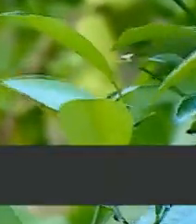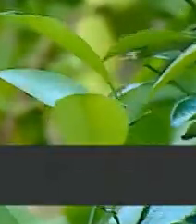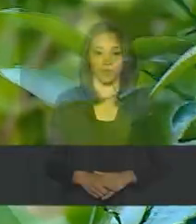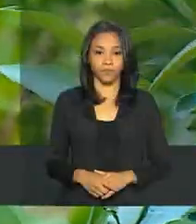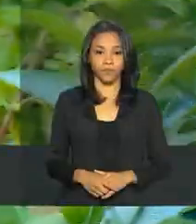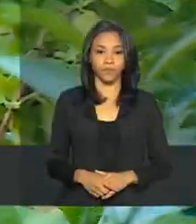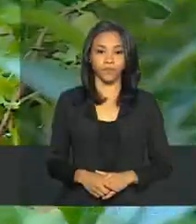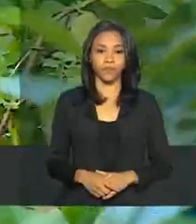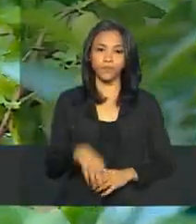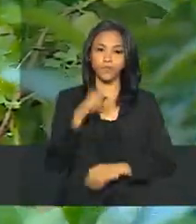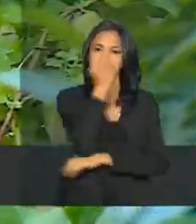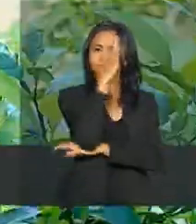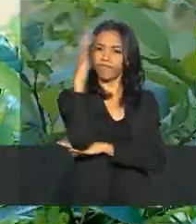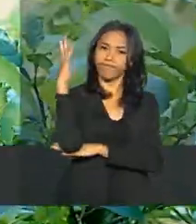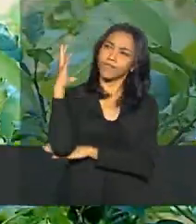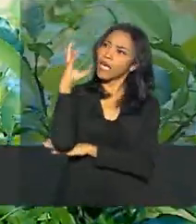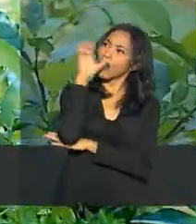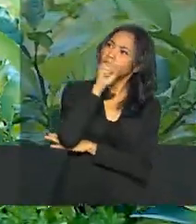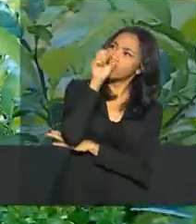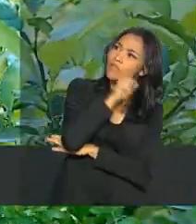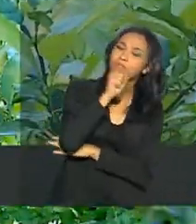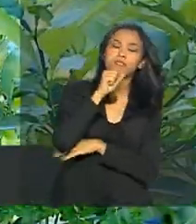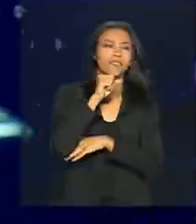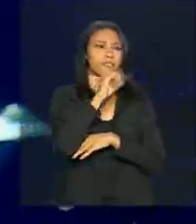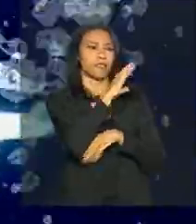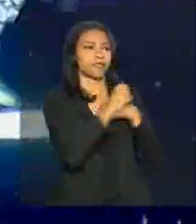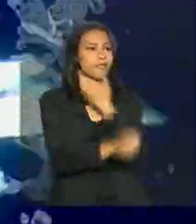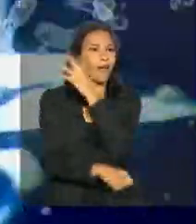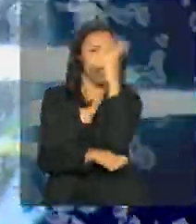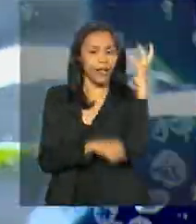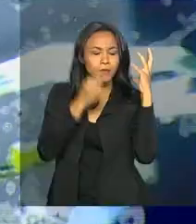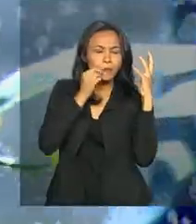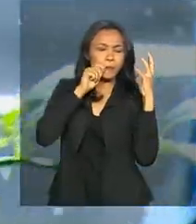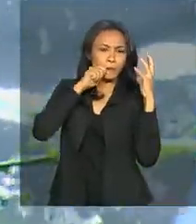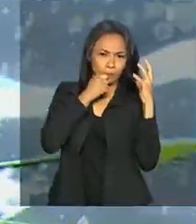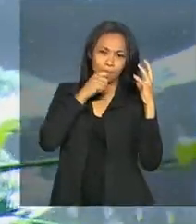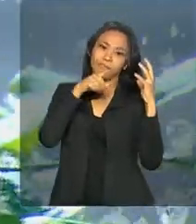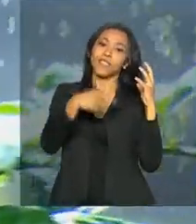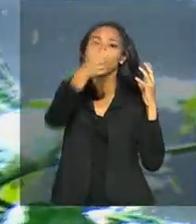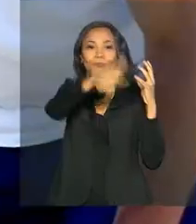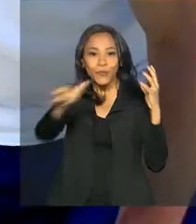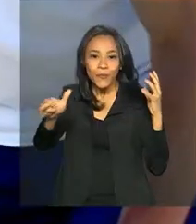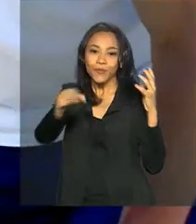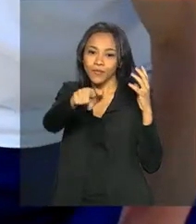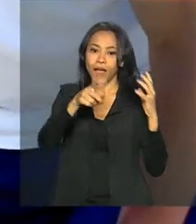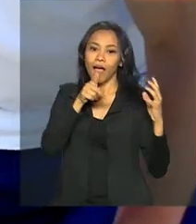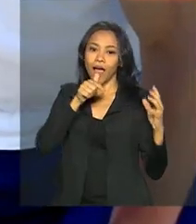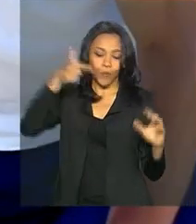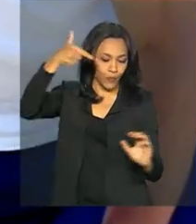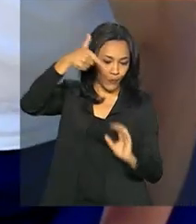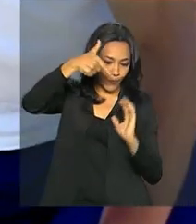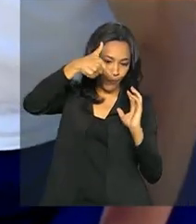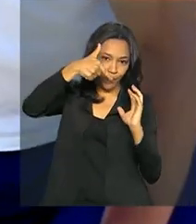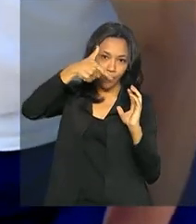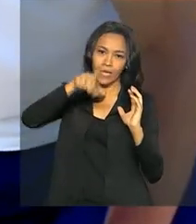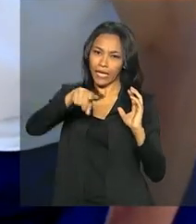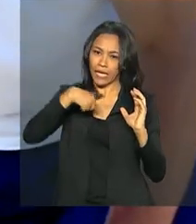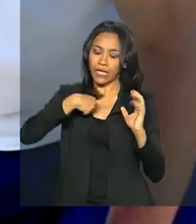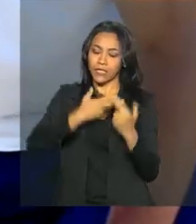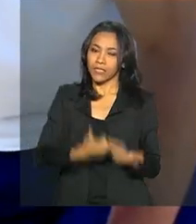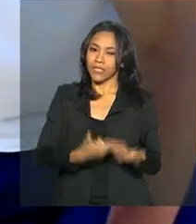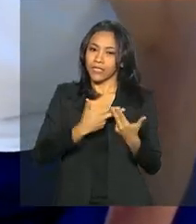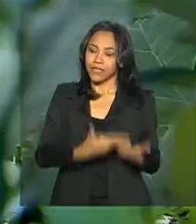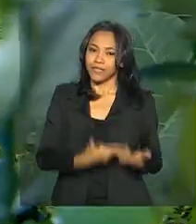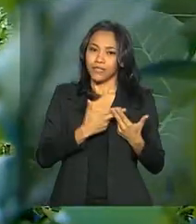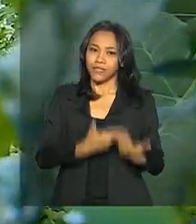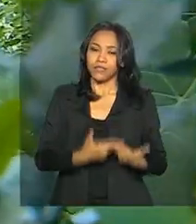De laranja, limão, mexerica. Água todo dia e dedicação. Uma receita de força e